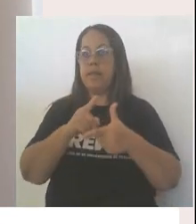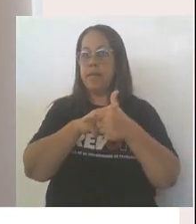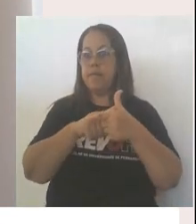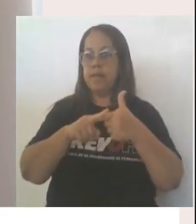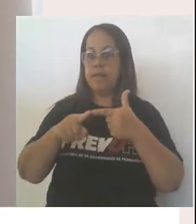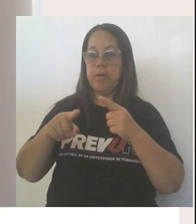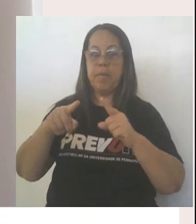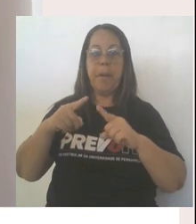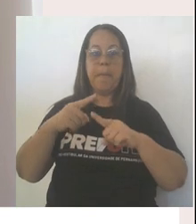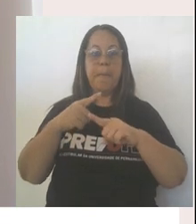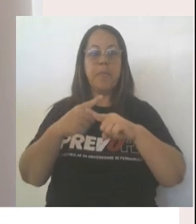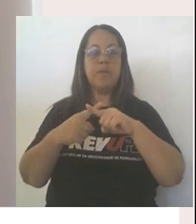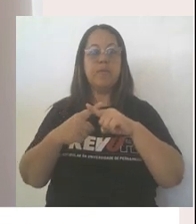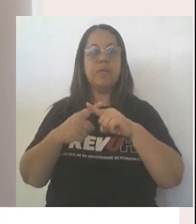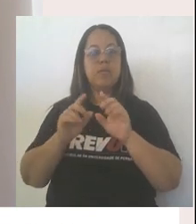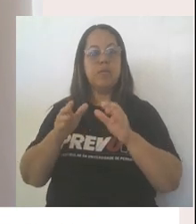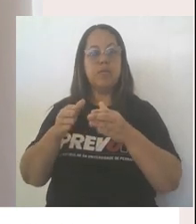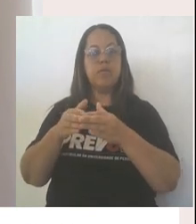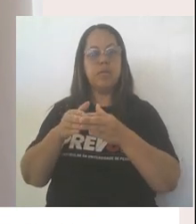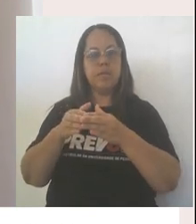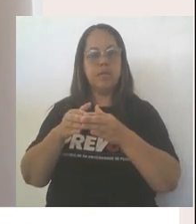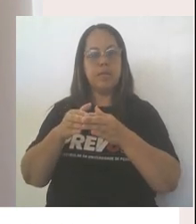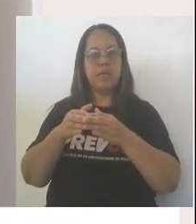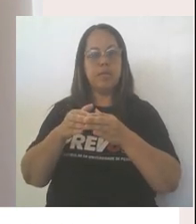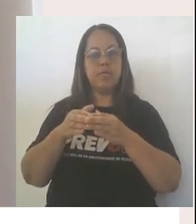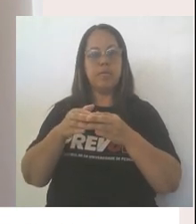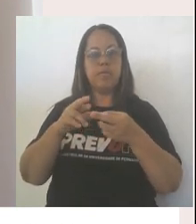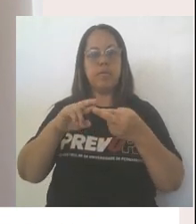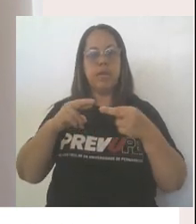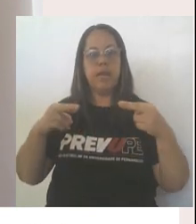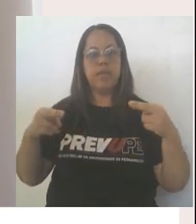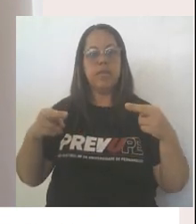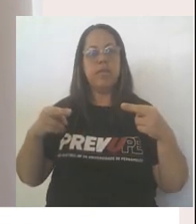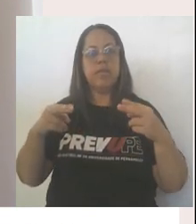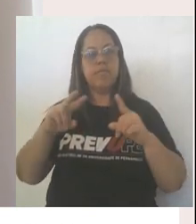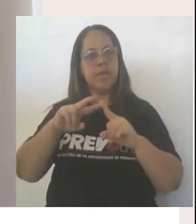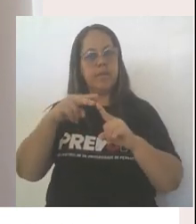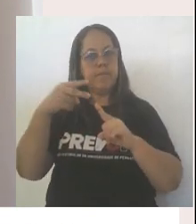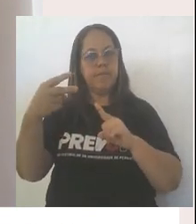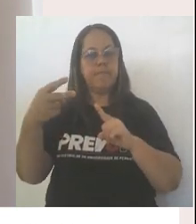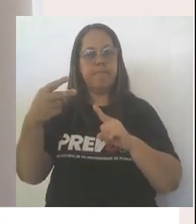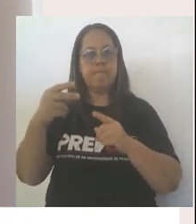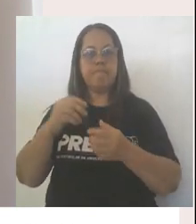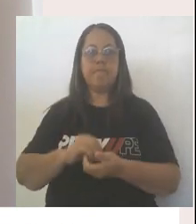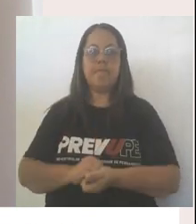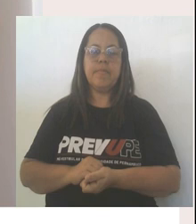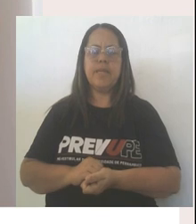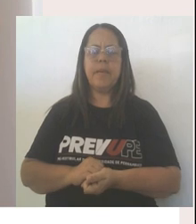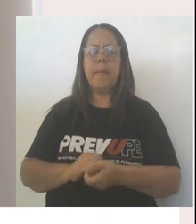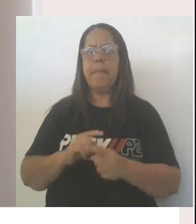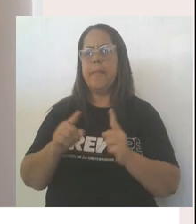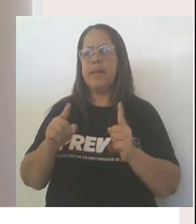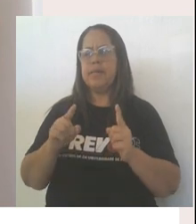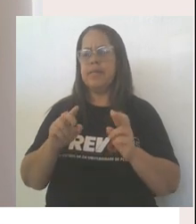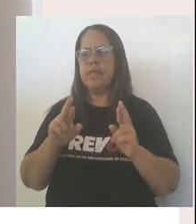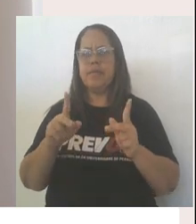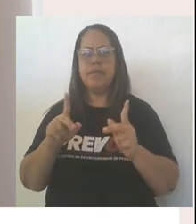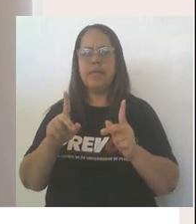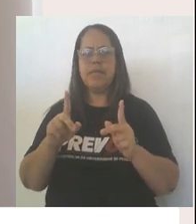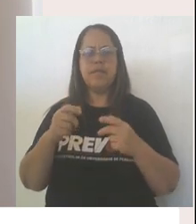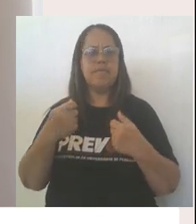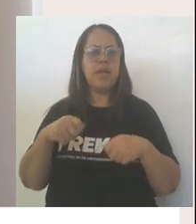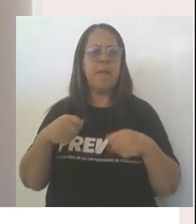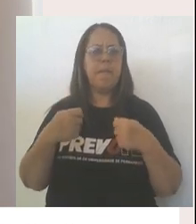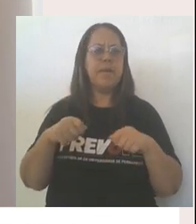pela multiplicação da concentração dos reagentes elevada aos coeficientes estequiométricos. A diferença é que o sistema não precisa